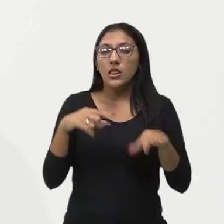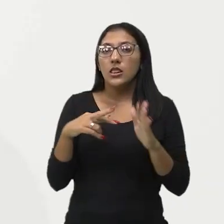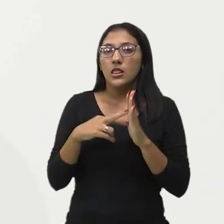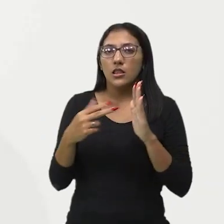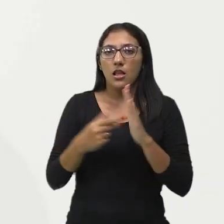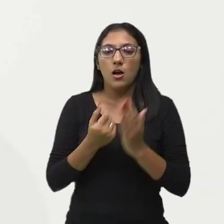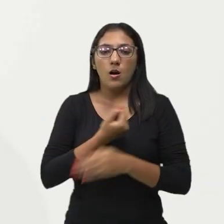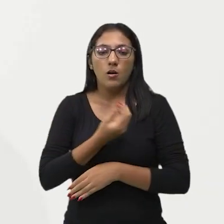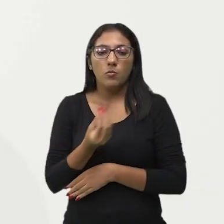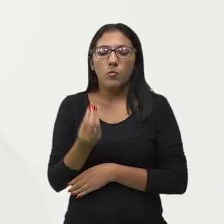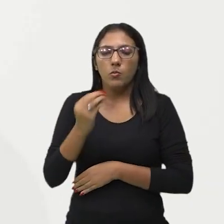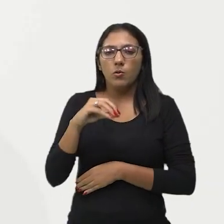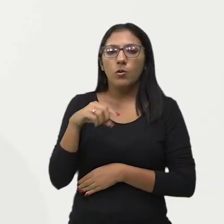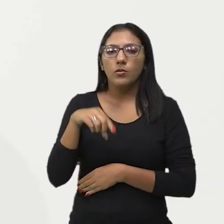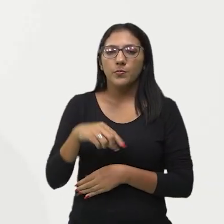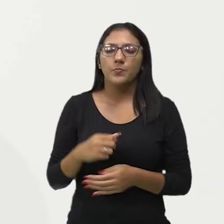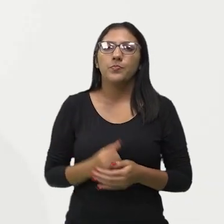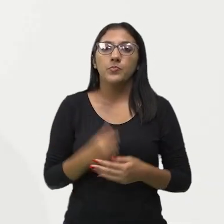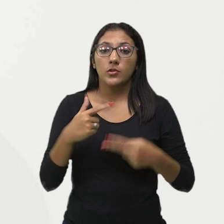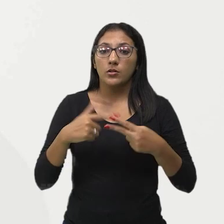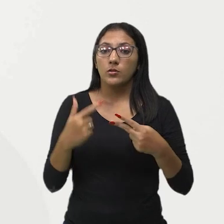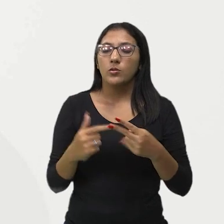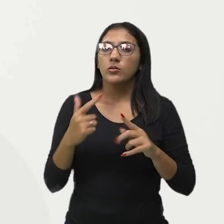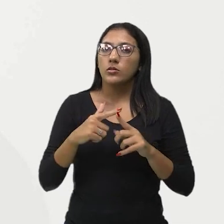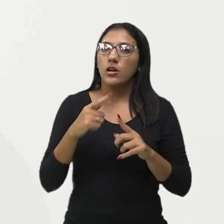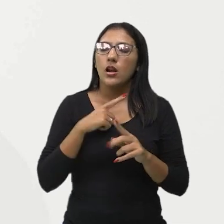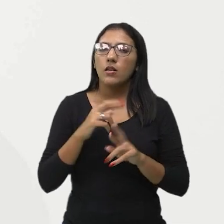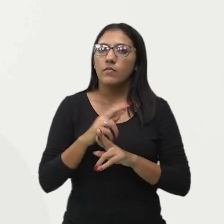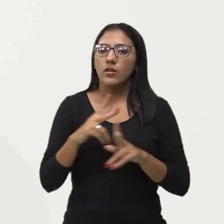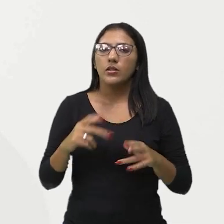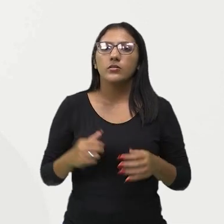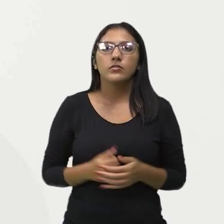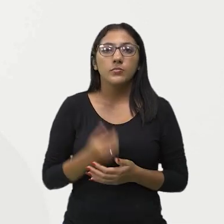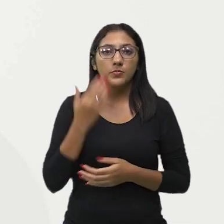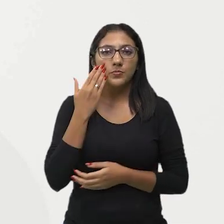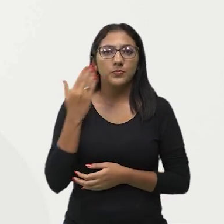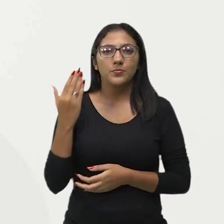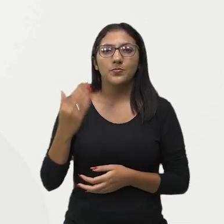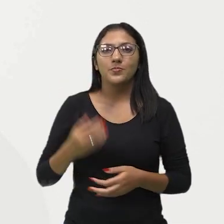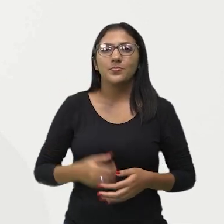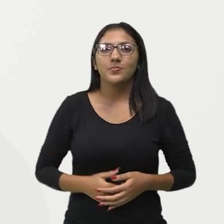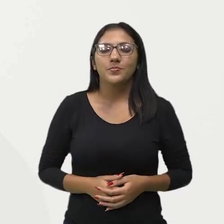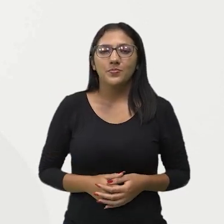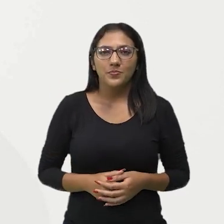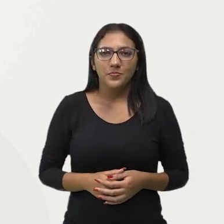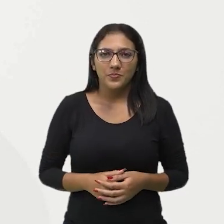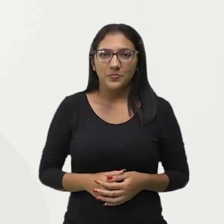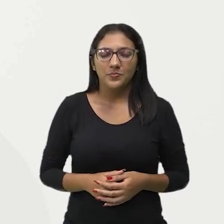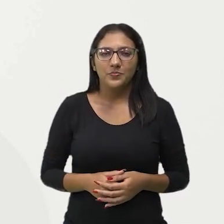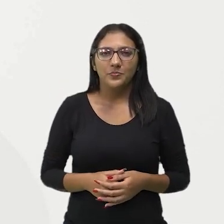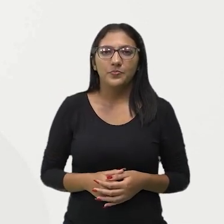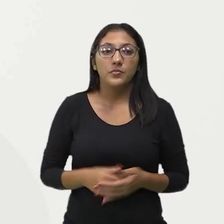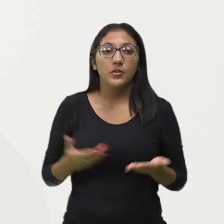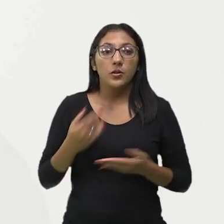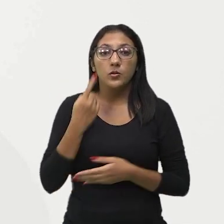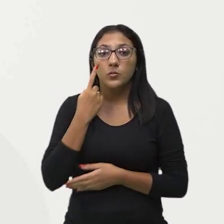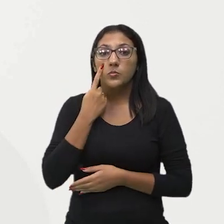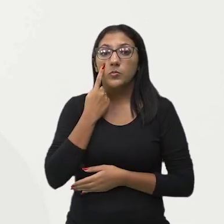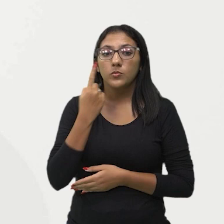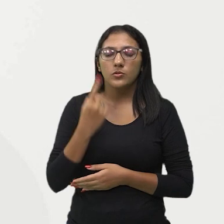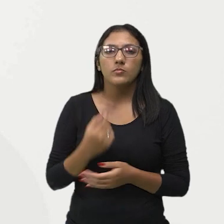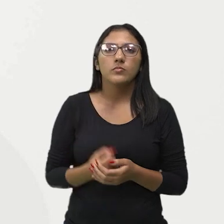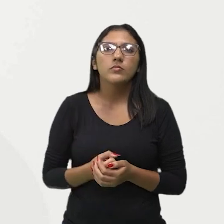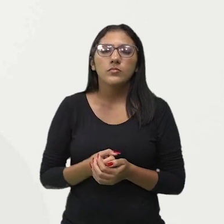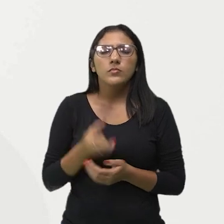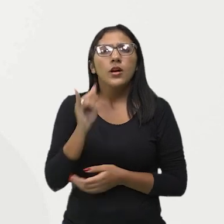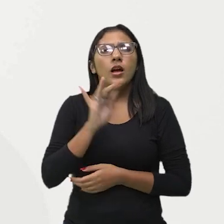tela. Vamos começar aqui, ó. Nós temos aqui de verde aqui a definição aqui de círculo. Olha o